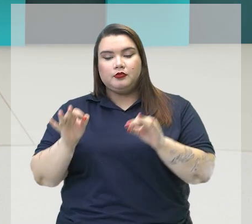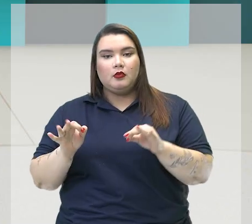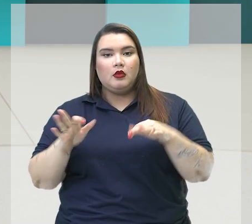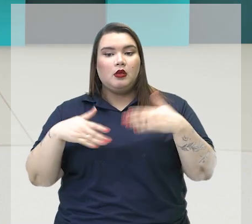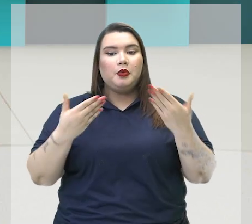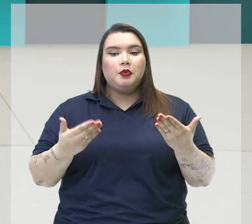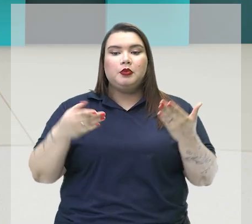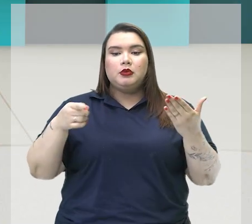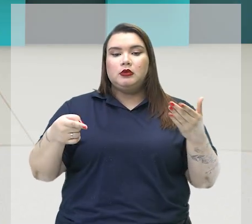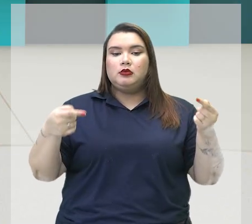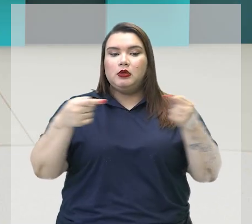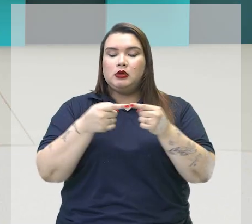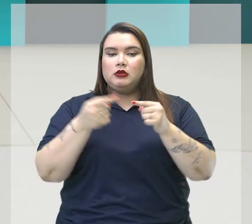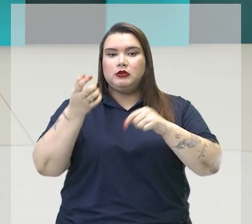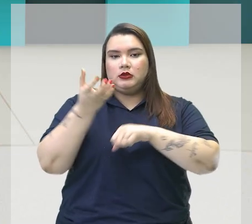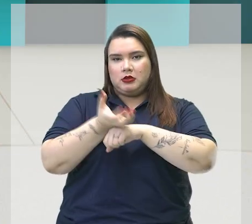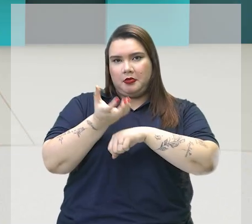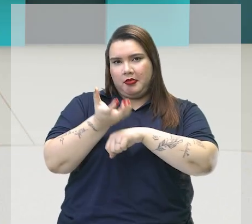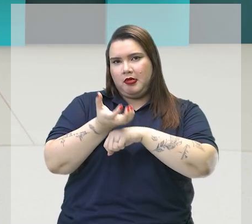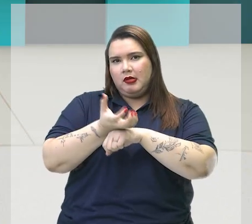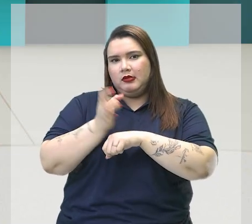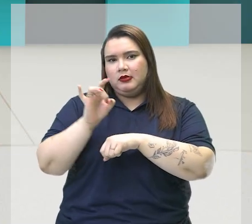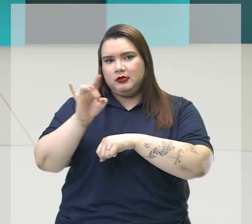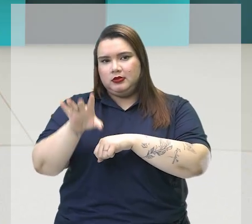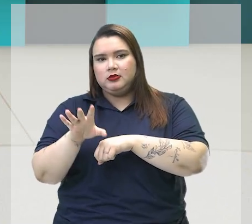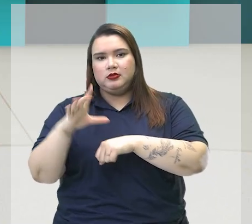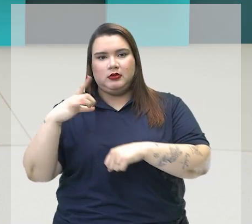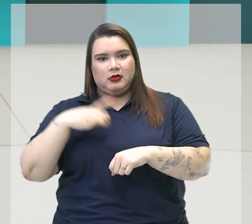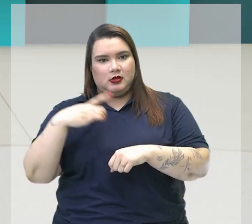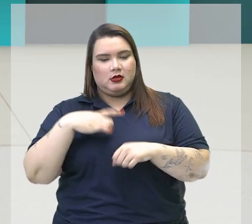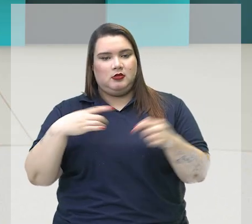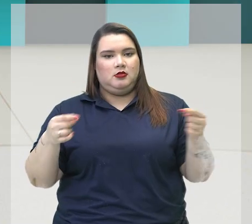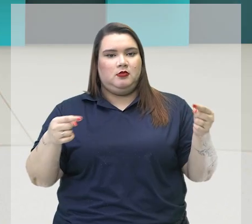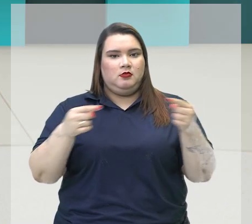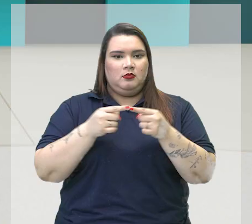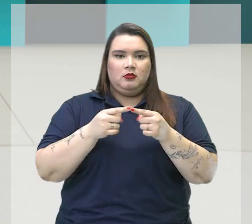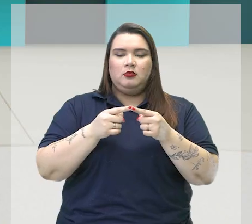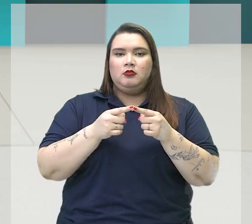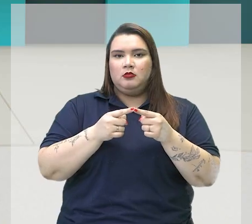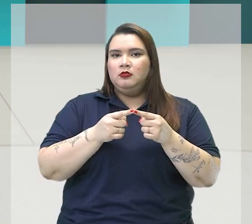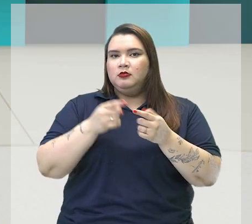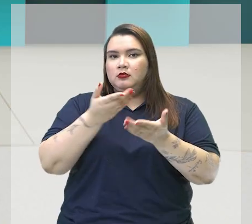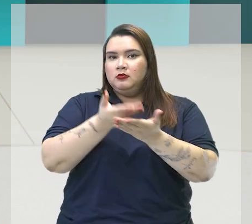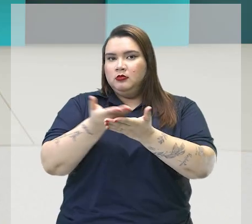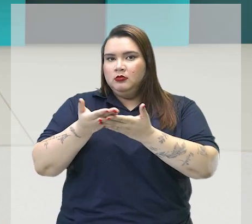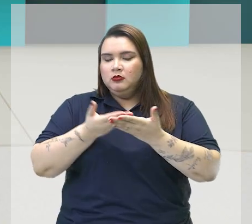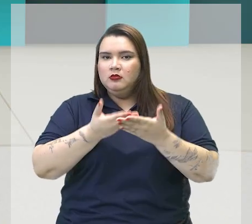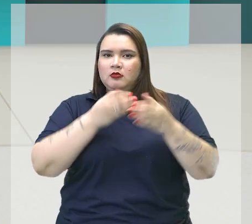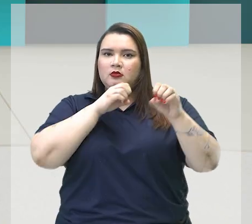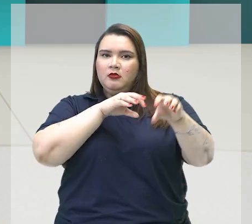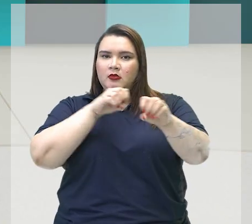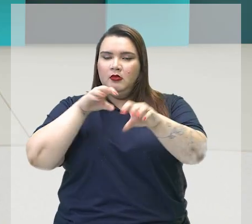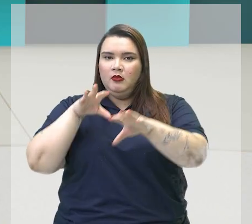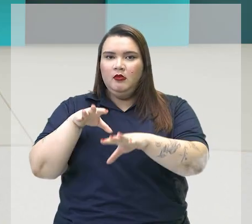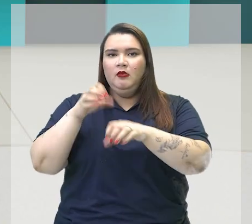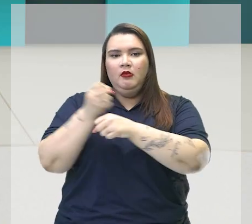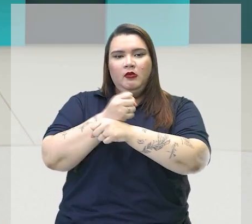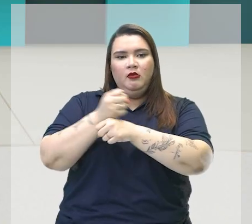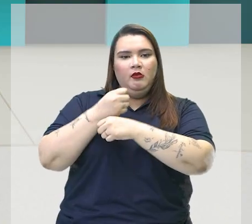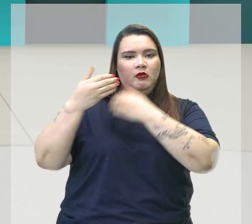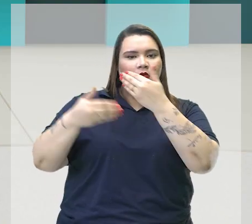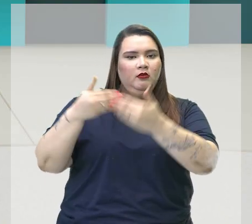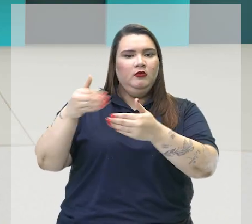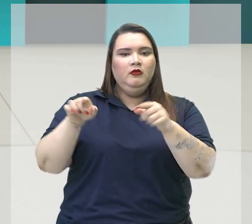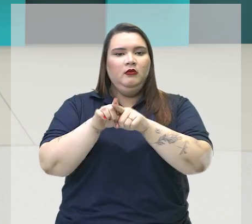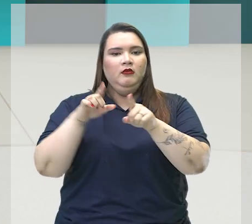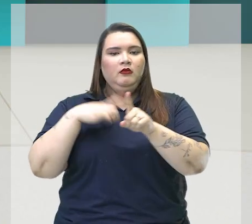além de um componente, né, que nós temos, né, como uma matéria a ser trabalhada, né, ao longo dos anos, nós também temos a